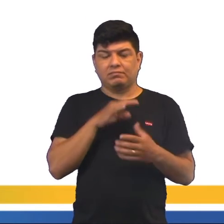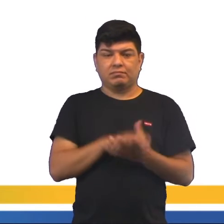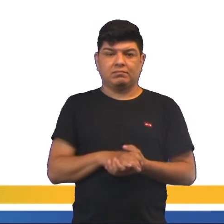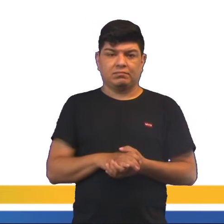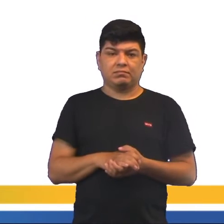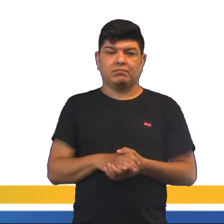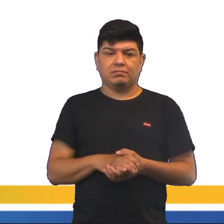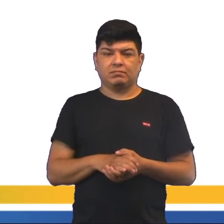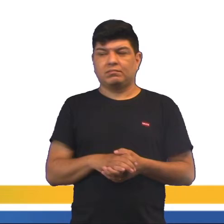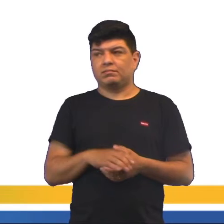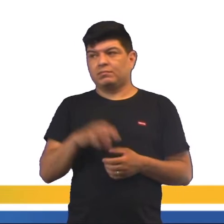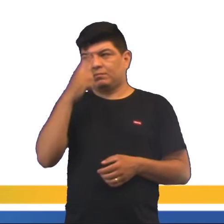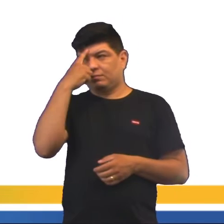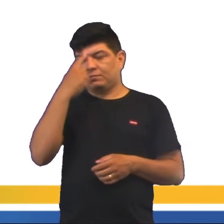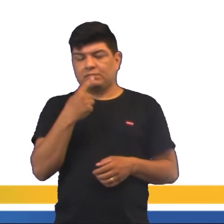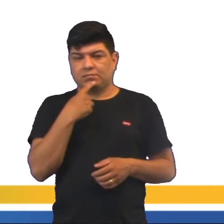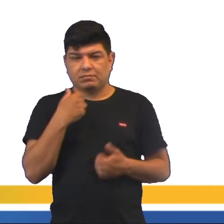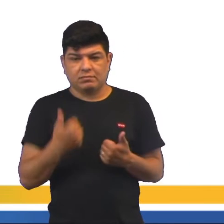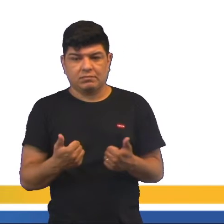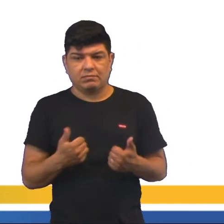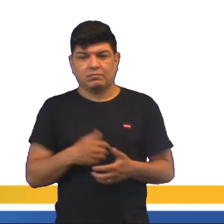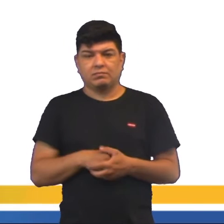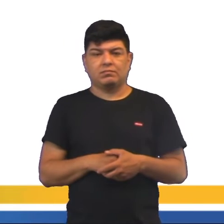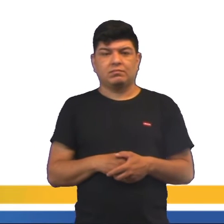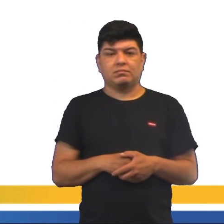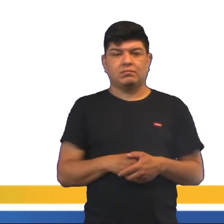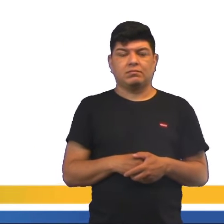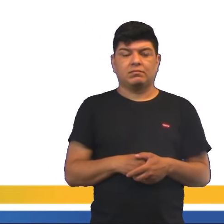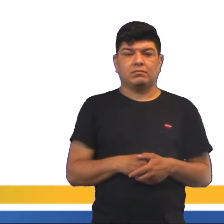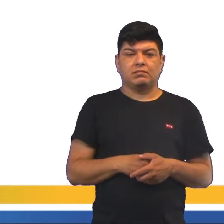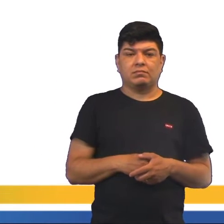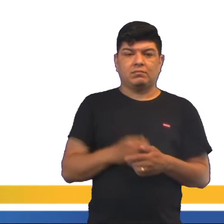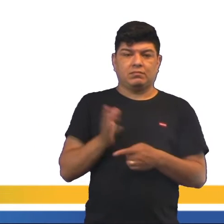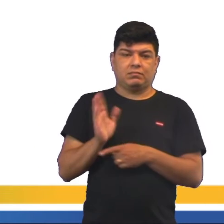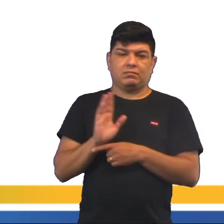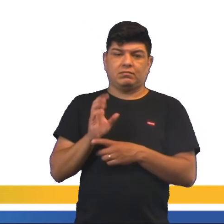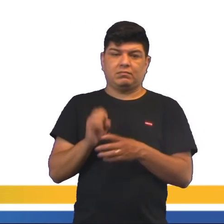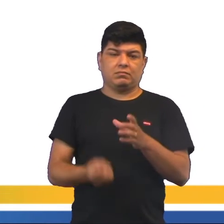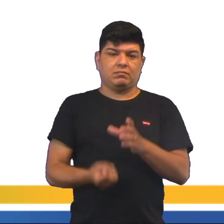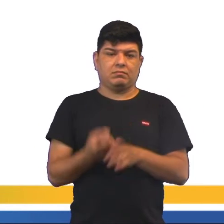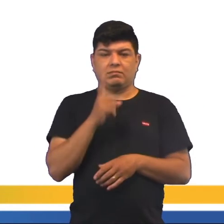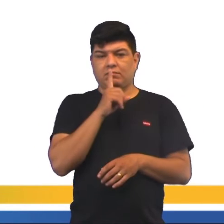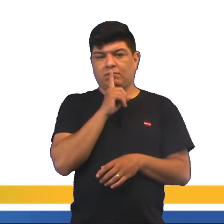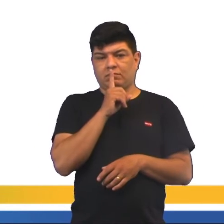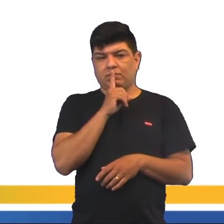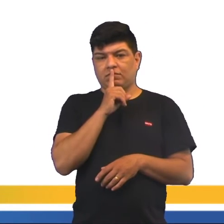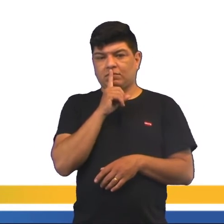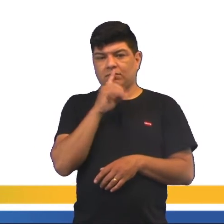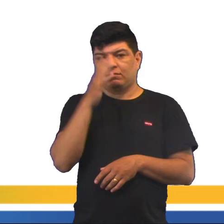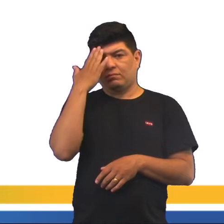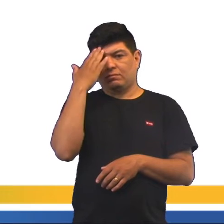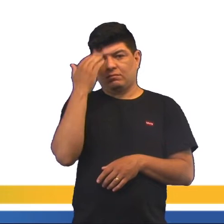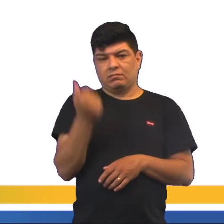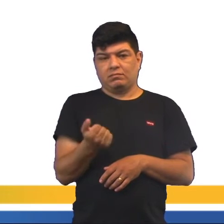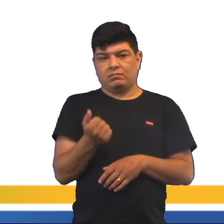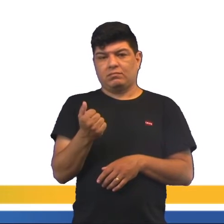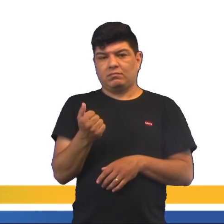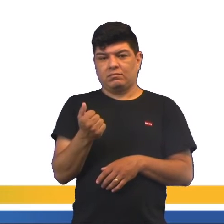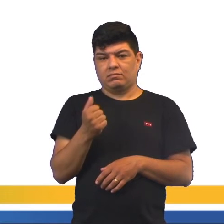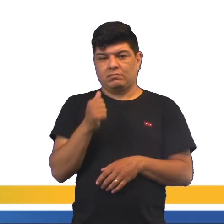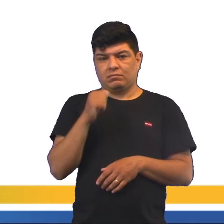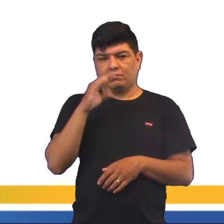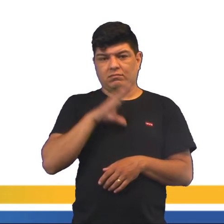aí da imagem, certo? Bom, o cinema nasceu mudo, né? Nós sabemos,